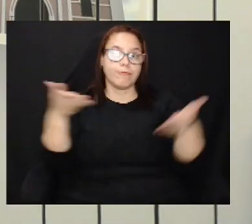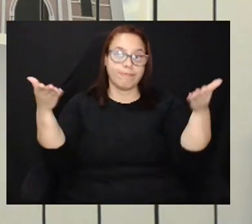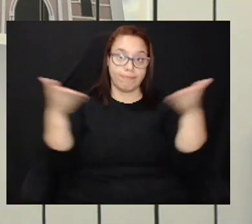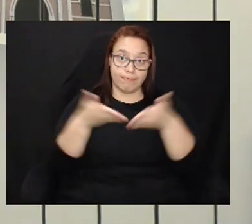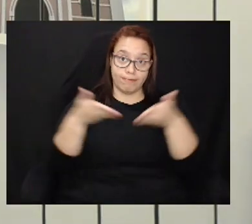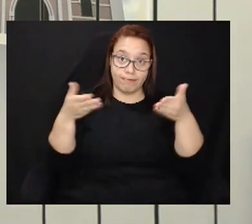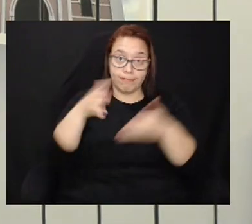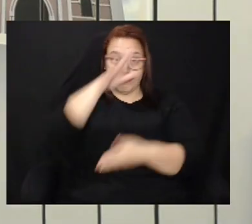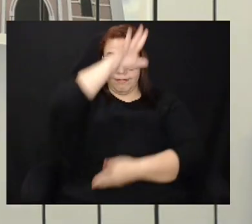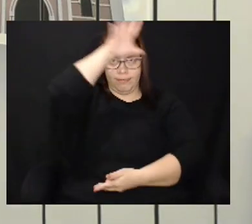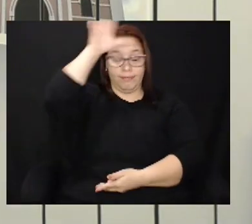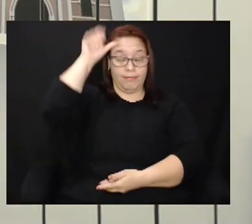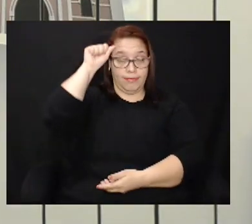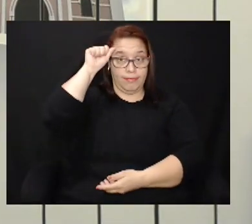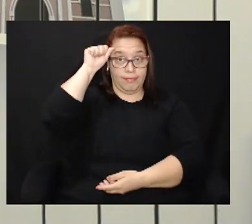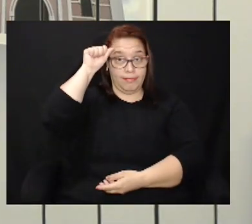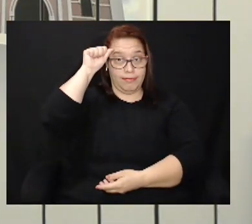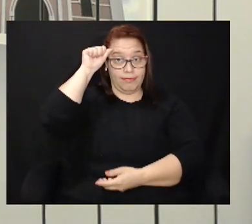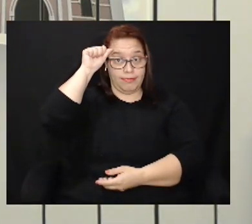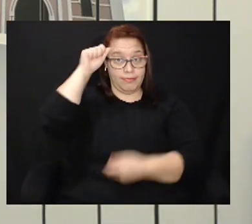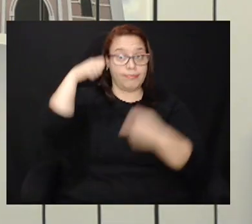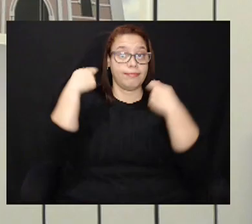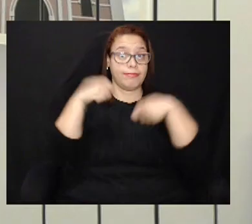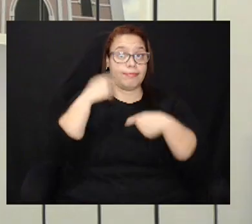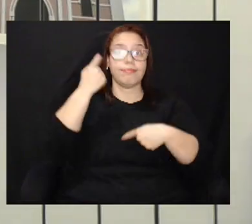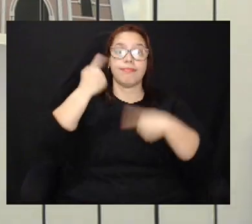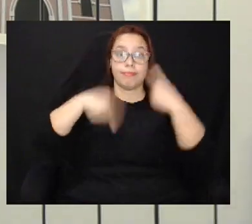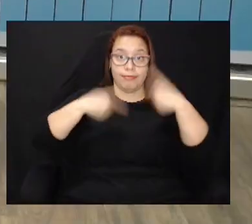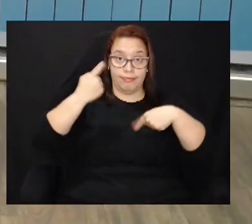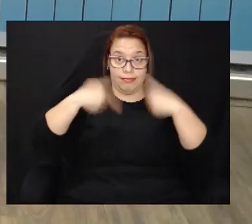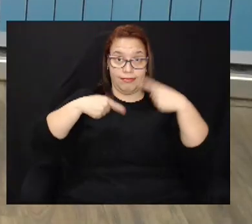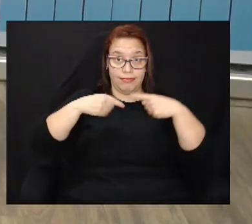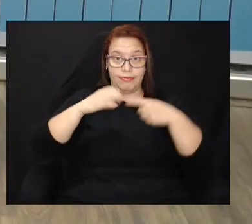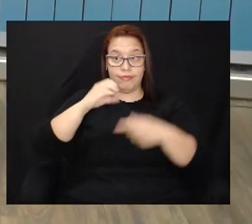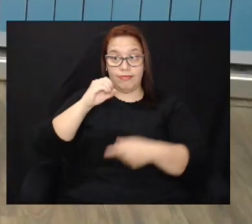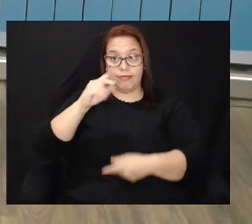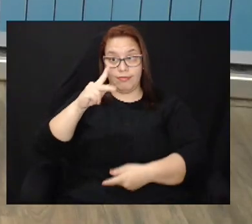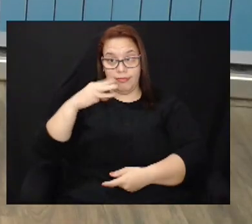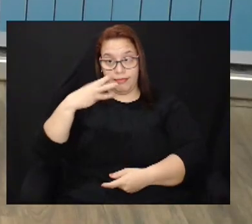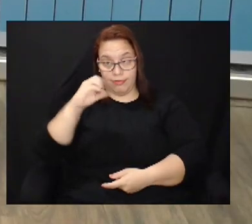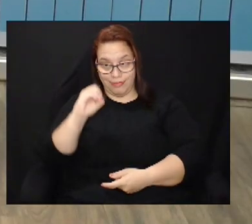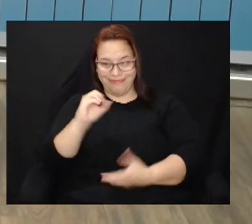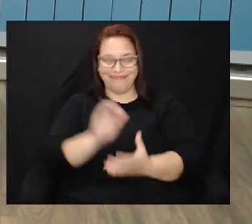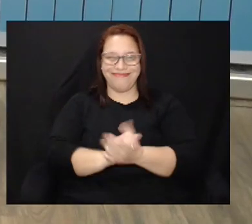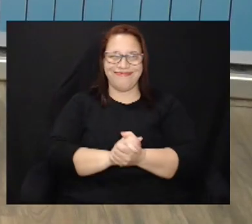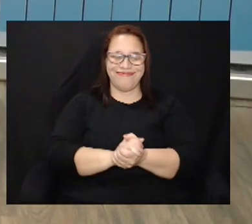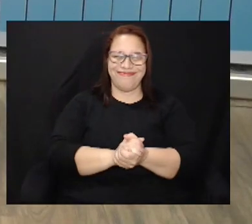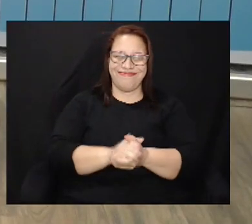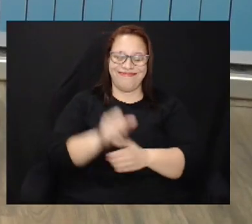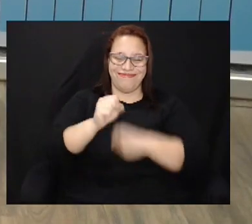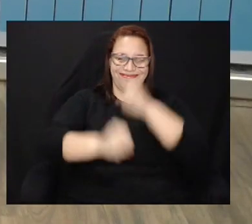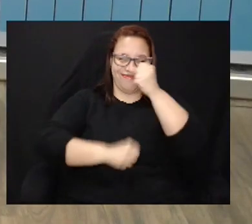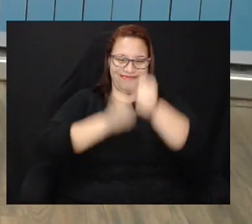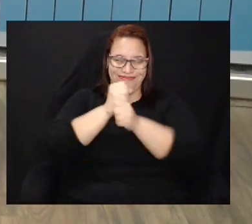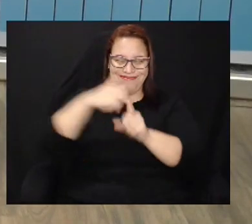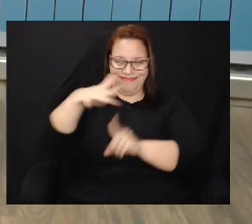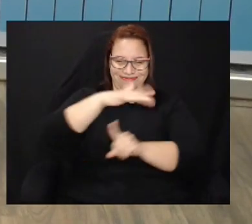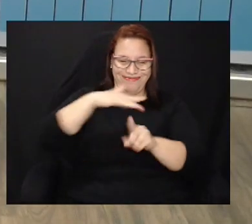Amazônia e o que deve ser discutido na COP30. A partir de agora, o nosso quadro, o Giro